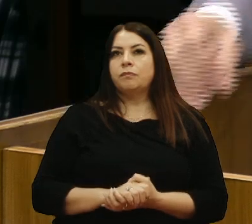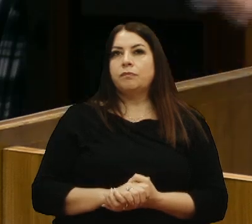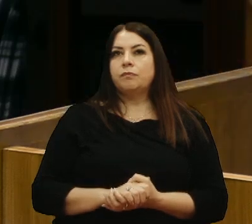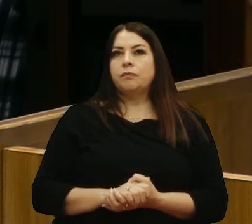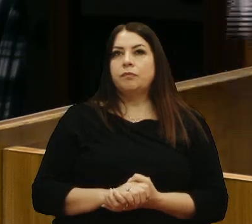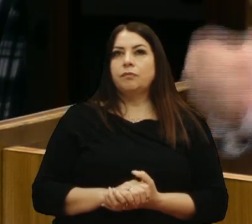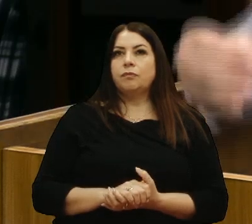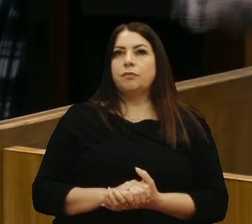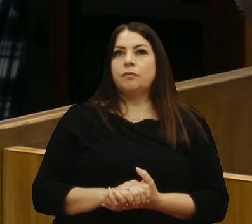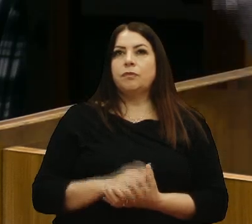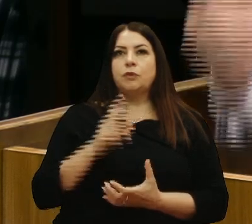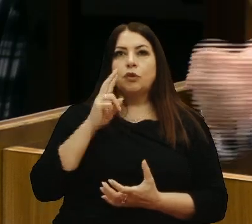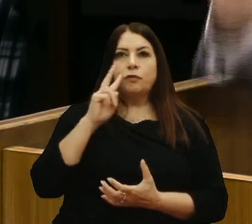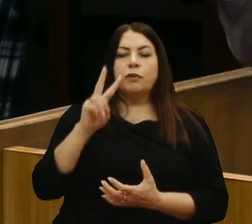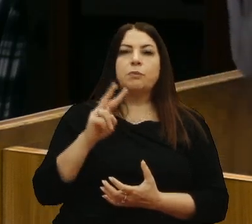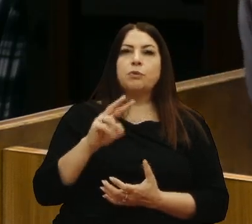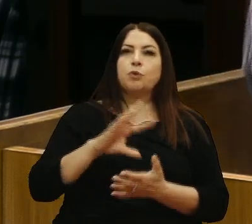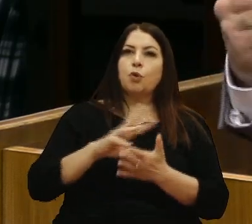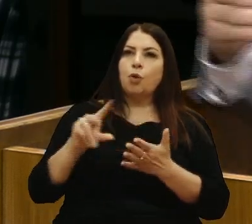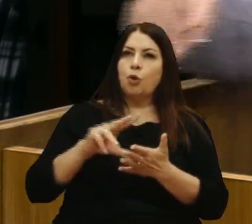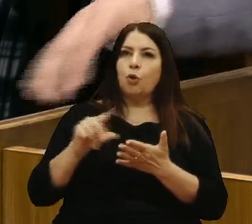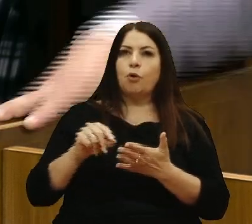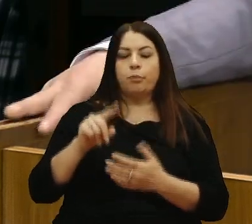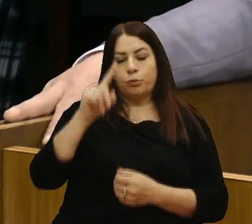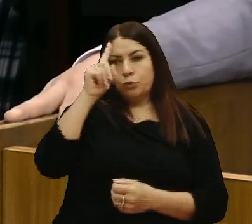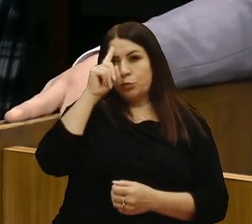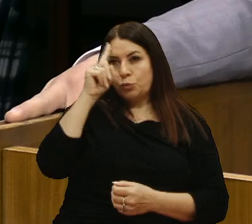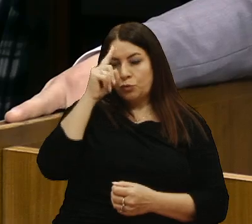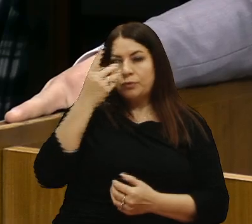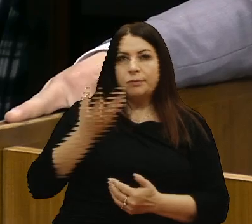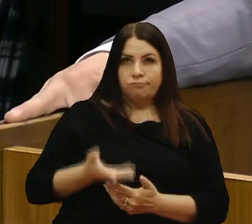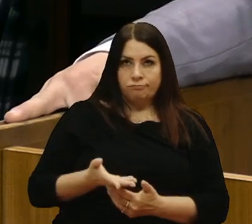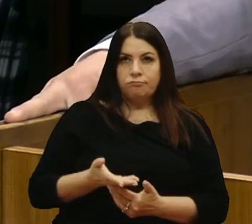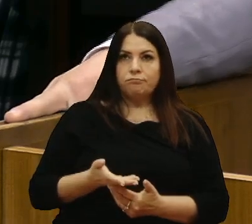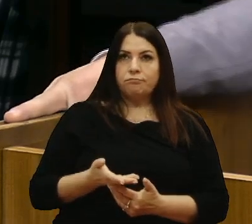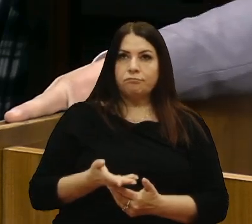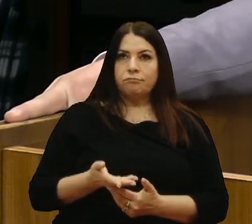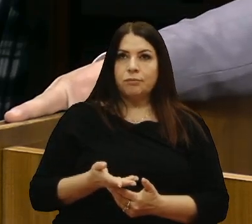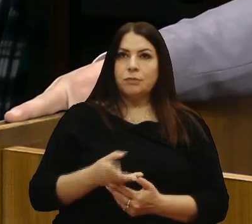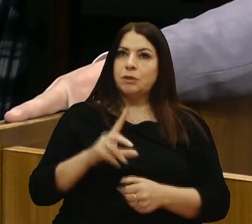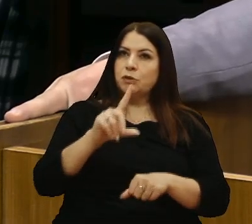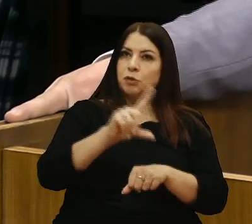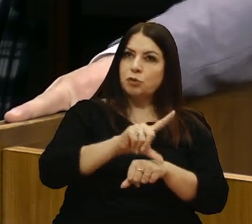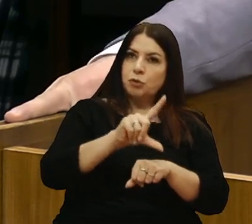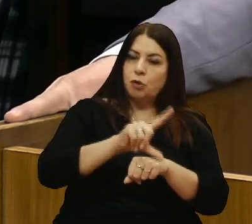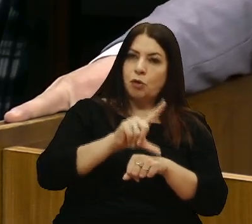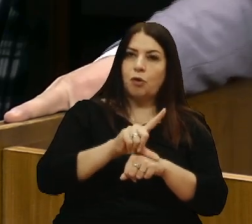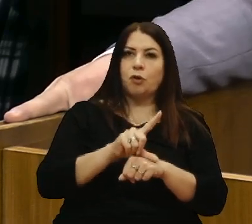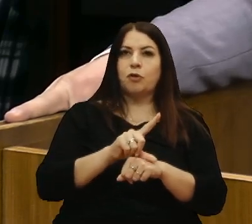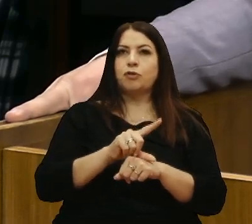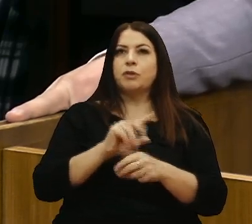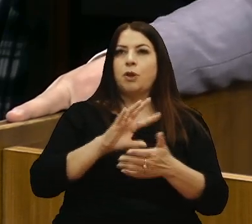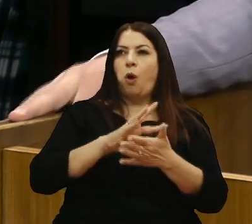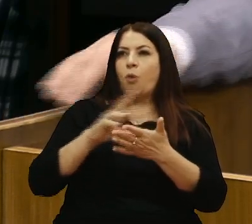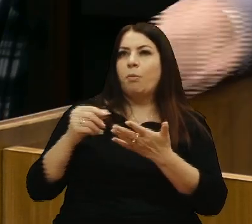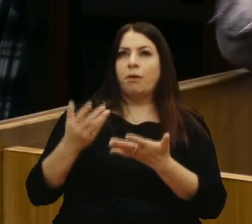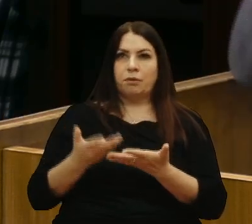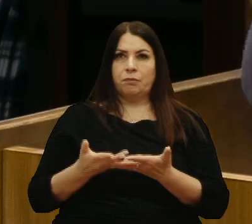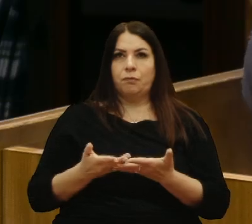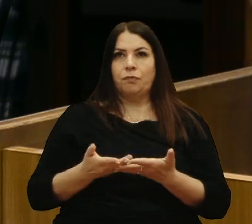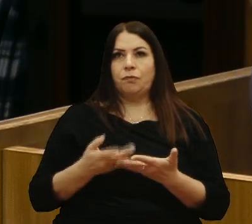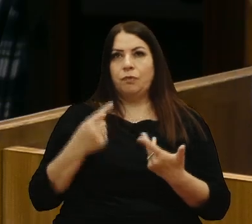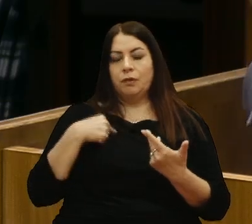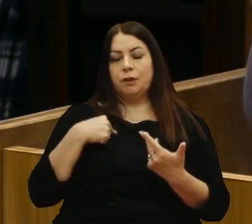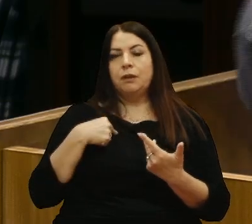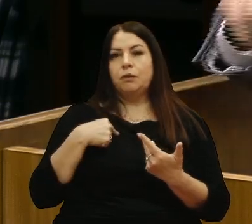Nós vemos roubos e furtos diariamente. Comerciantes são saqueados.